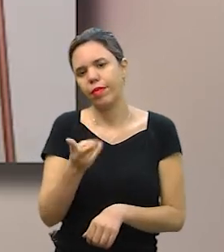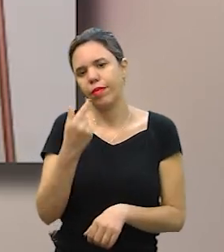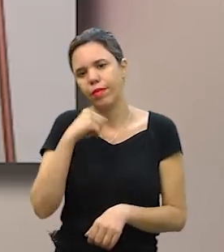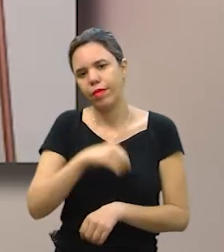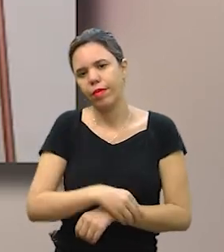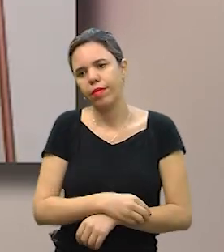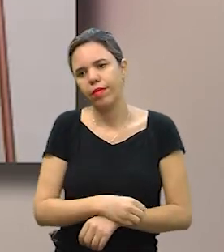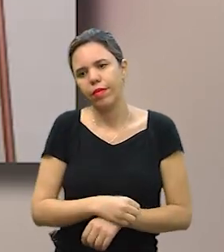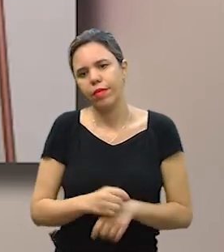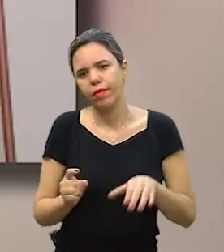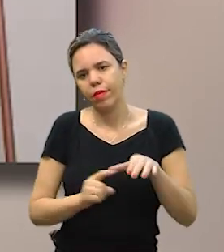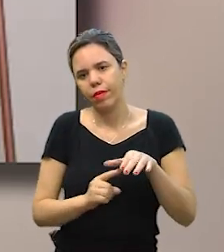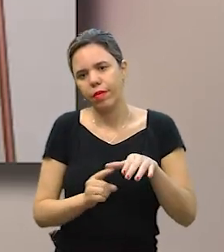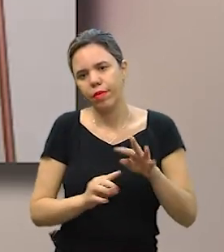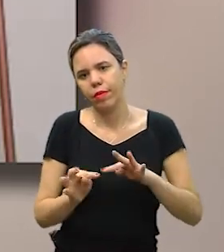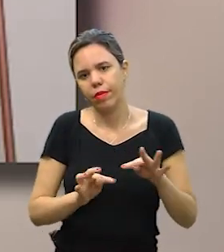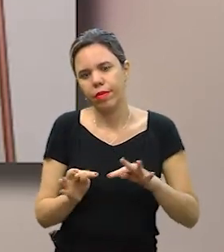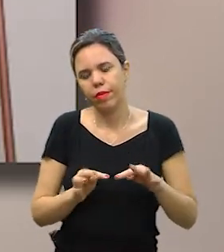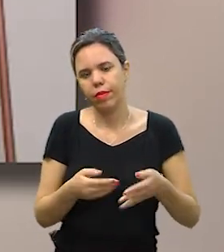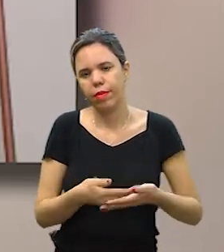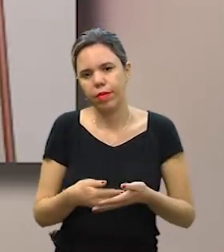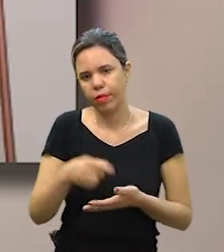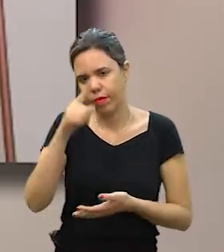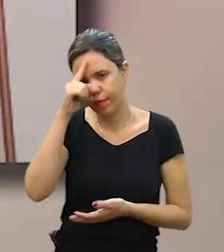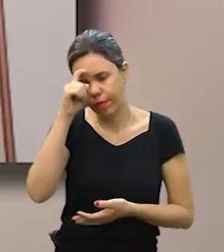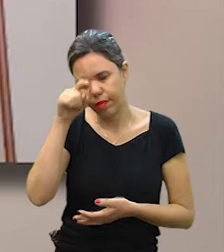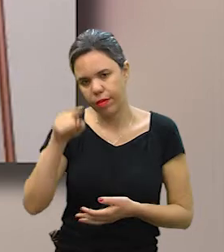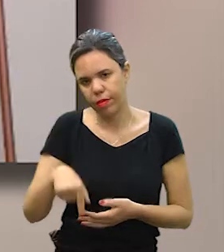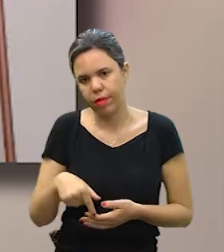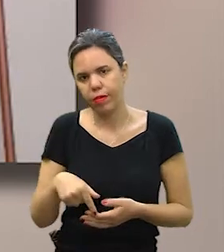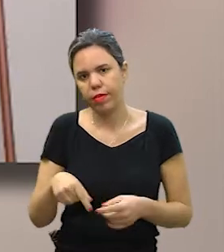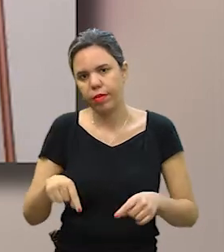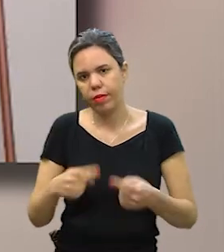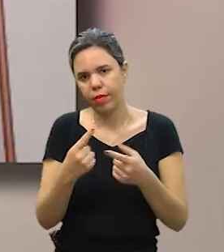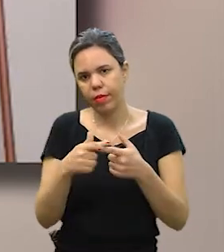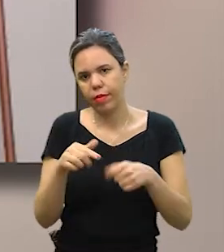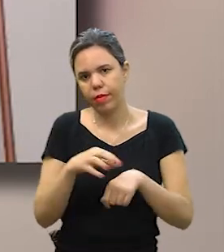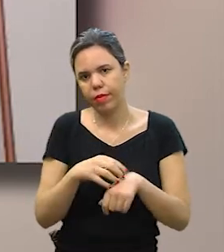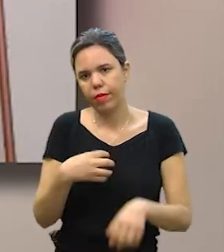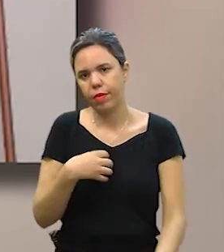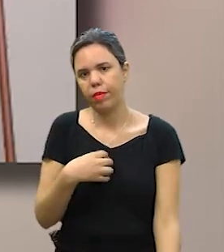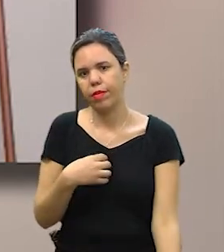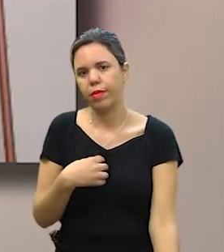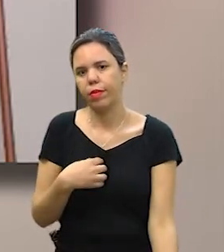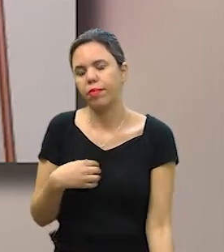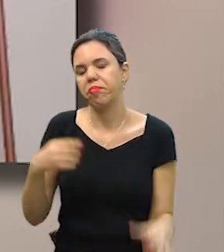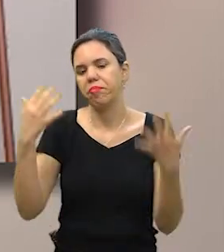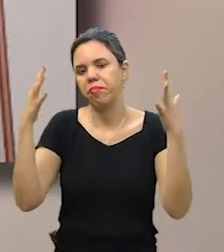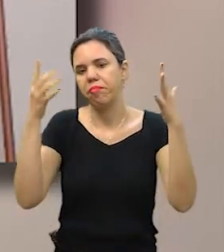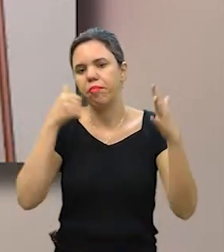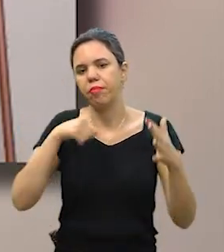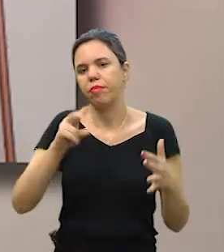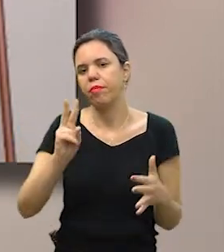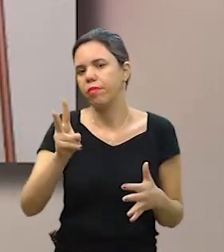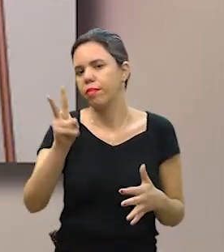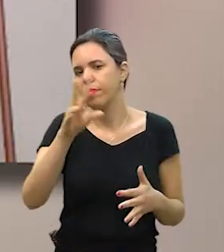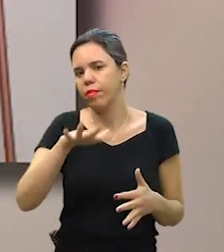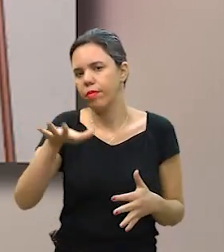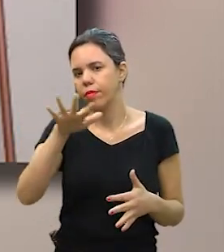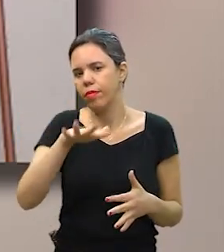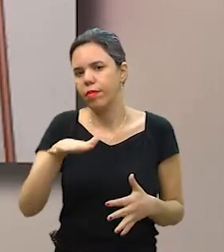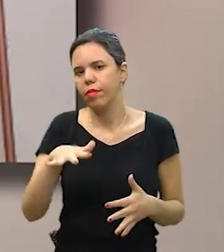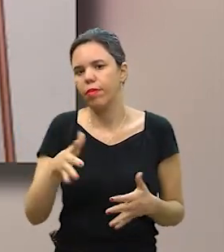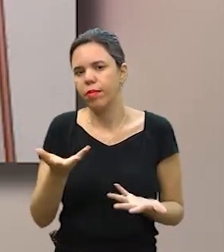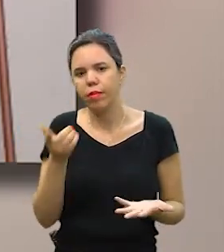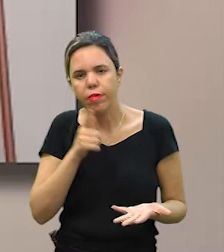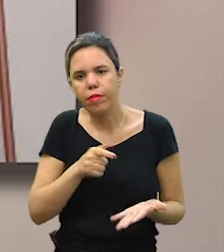isso para as minhas mamães no consultório, né? Na maternidade, é um desafio. E eu parabenizo